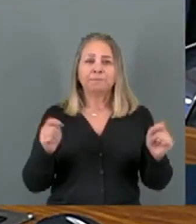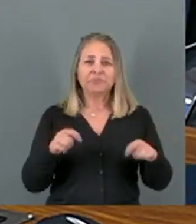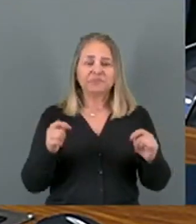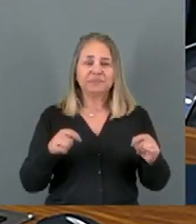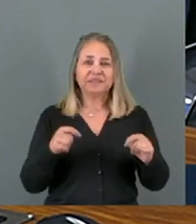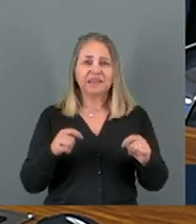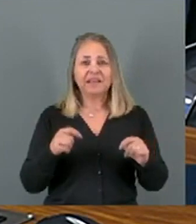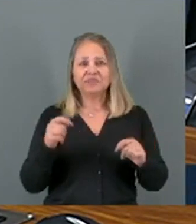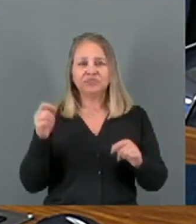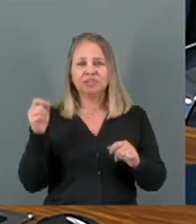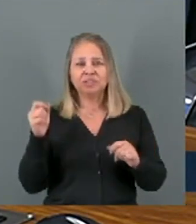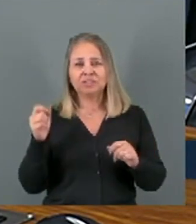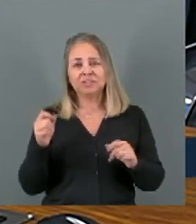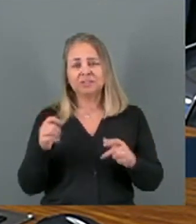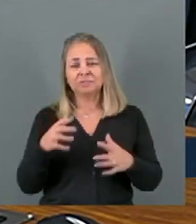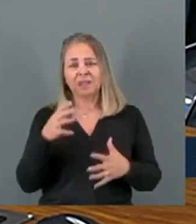saúde.